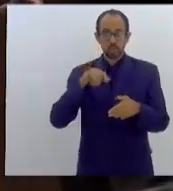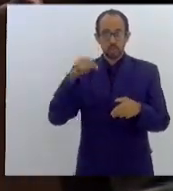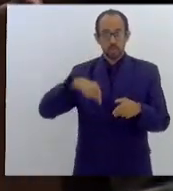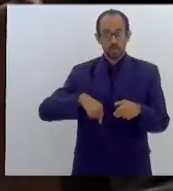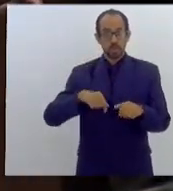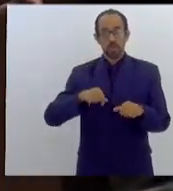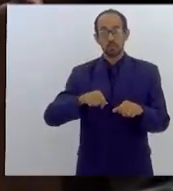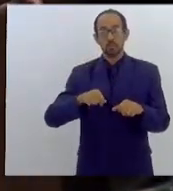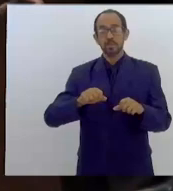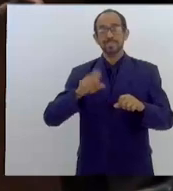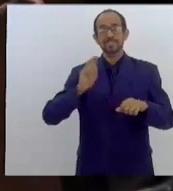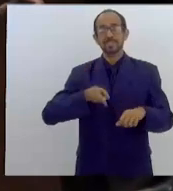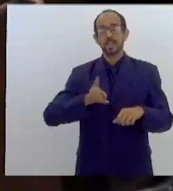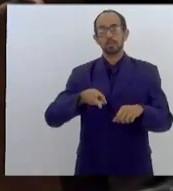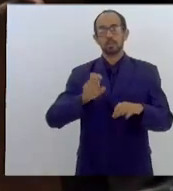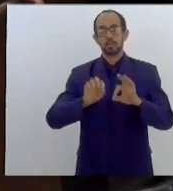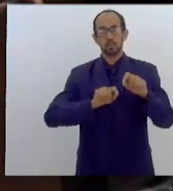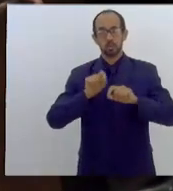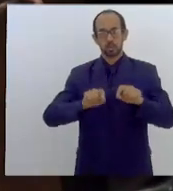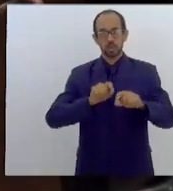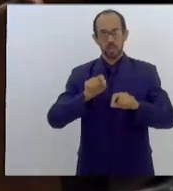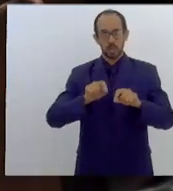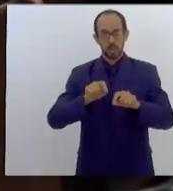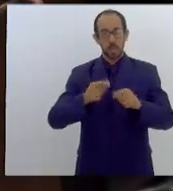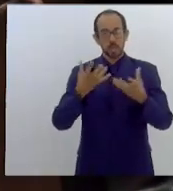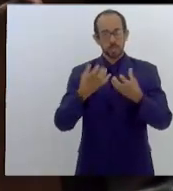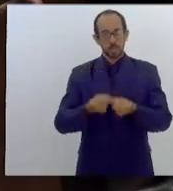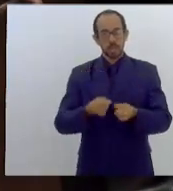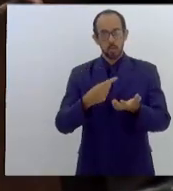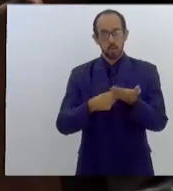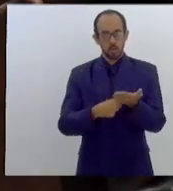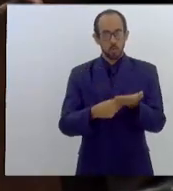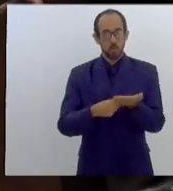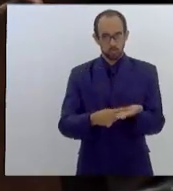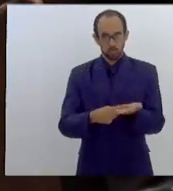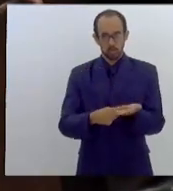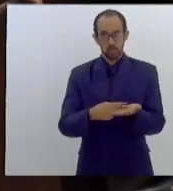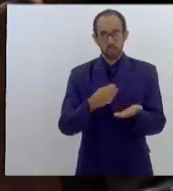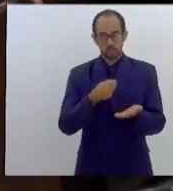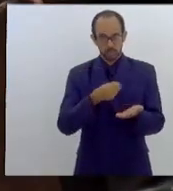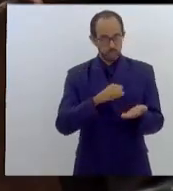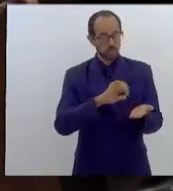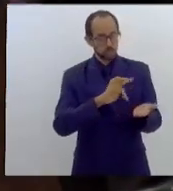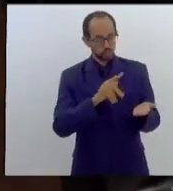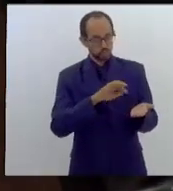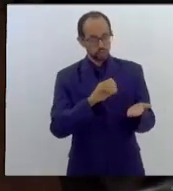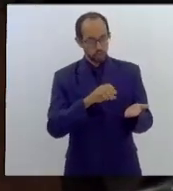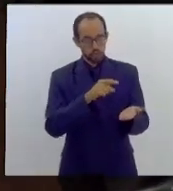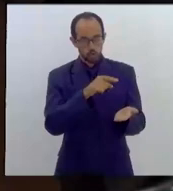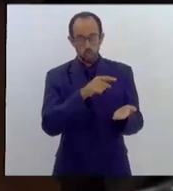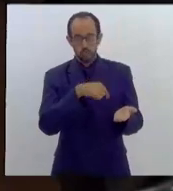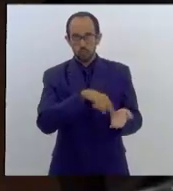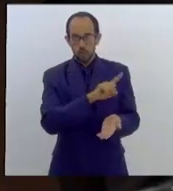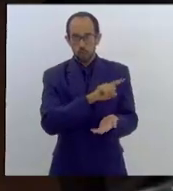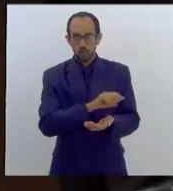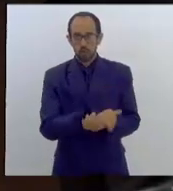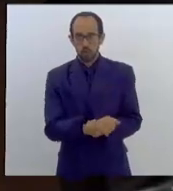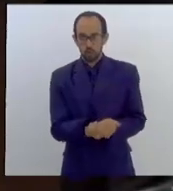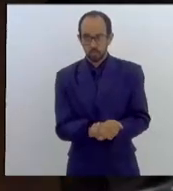quê? Tentar prevalecer o acordo. Se foram lá, deputado Chico Machado, o André foi como representante